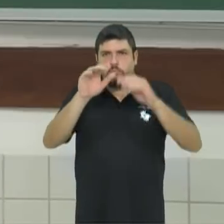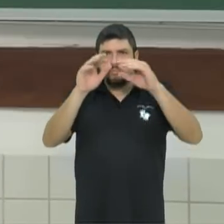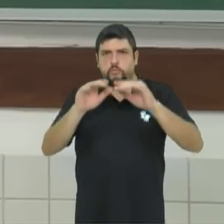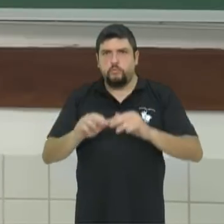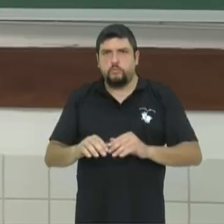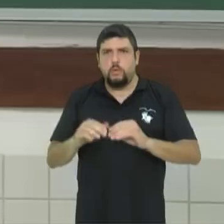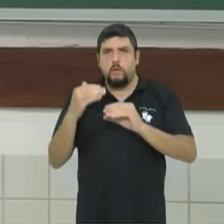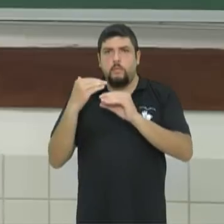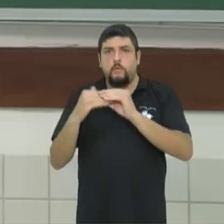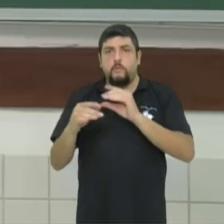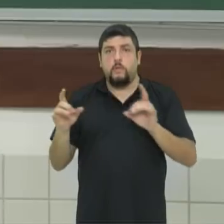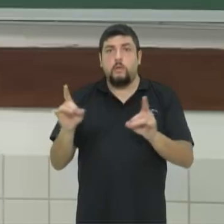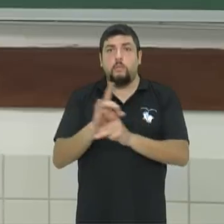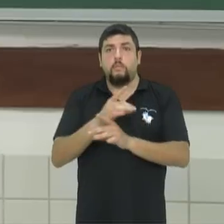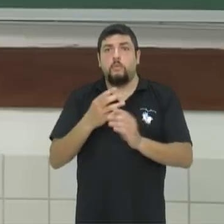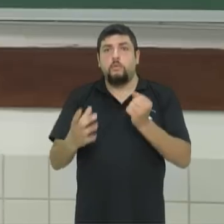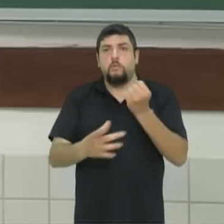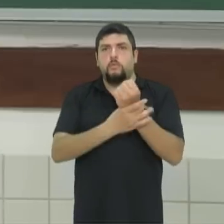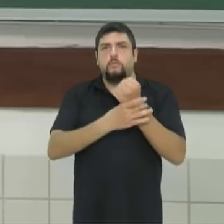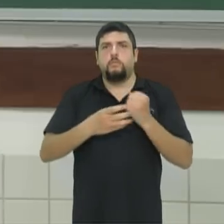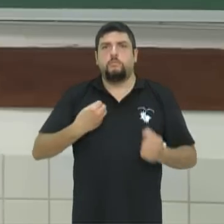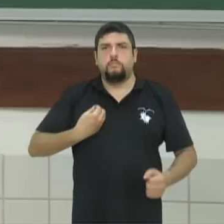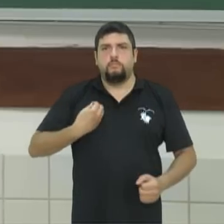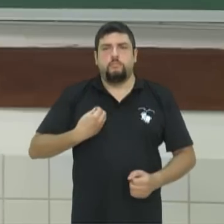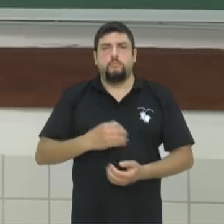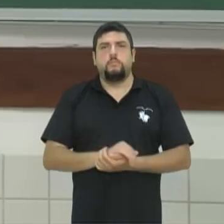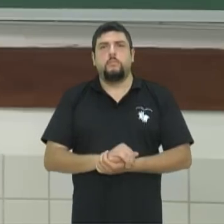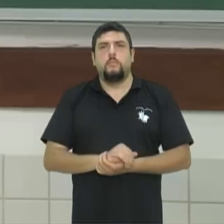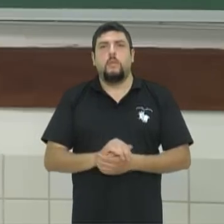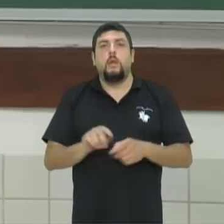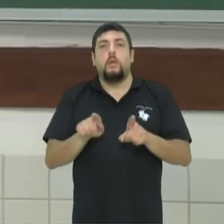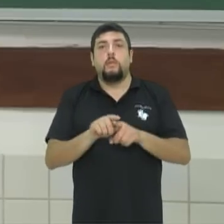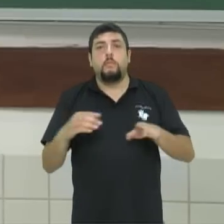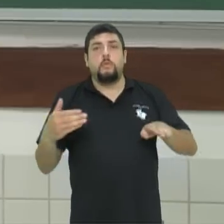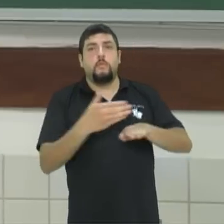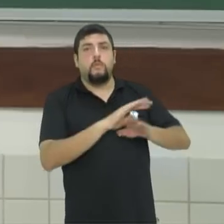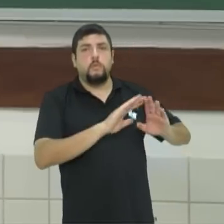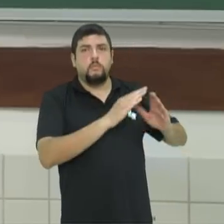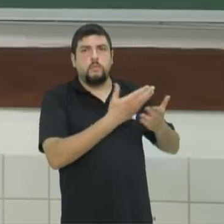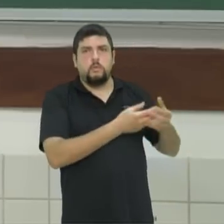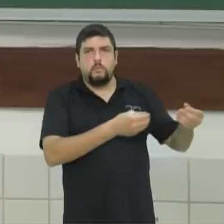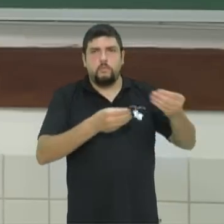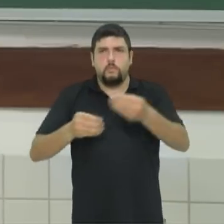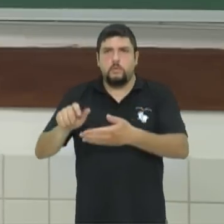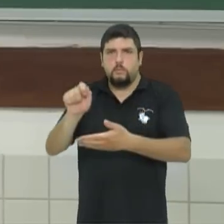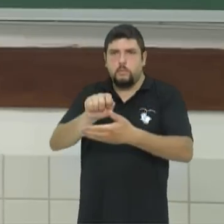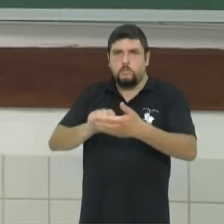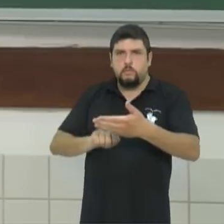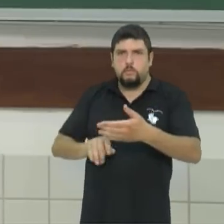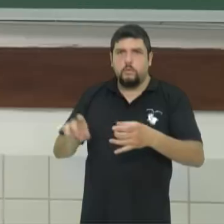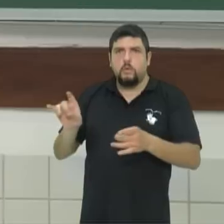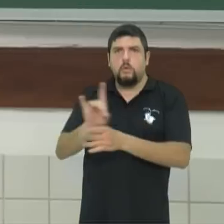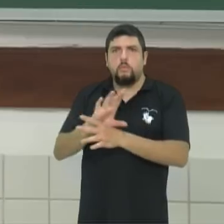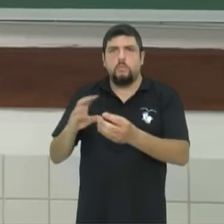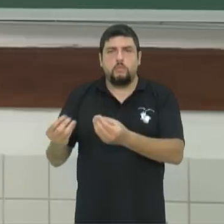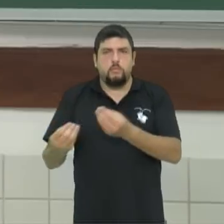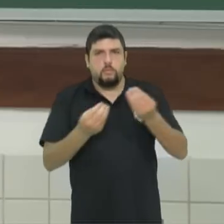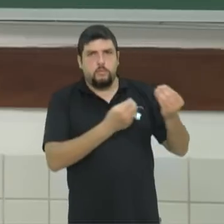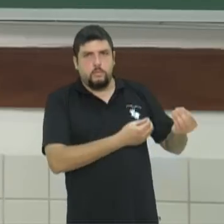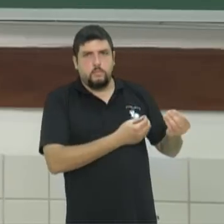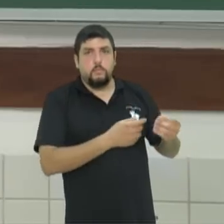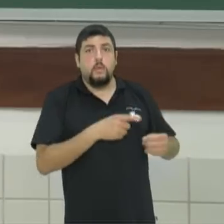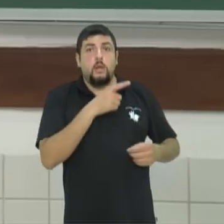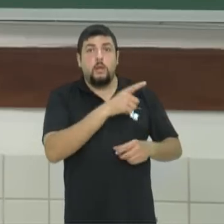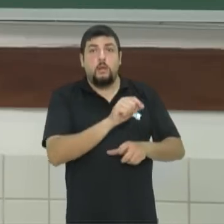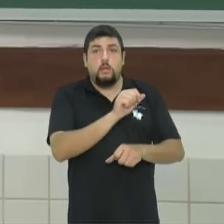Os estudantes que estão levando as atividades impressas até a escola, né, e indo buscar, não se esqueçam de fazer isso com frequência, né? Os professores estão